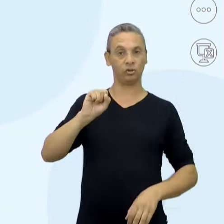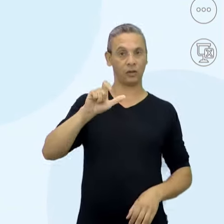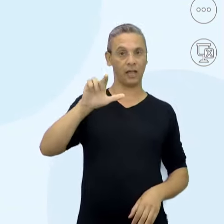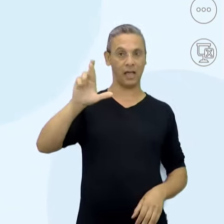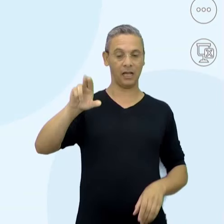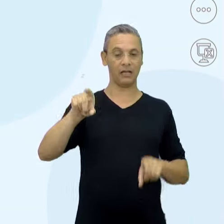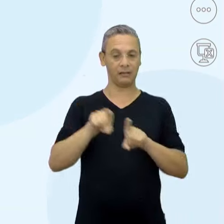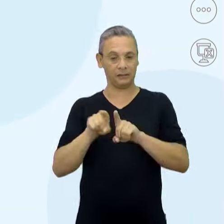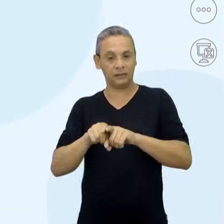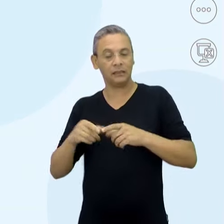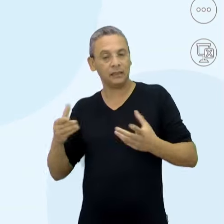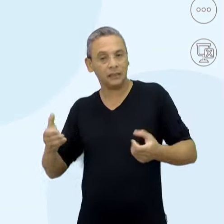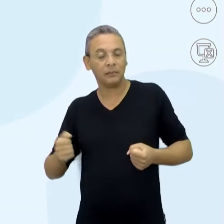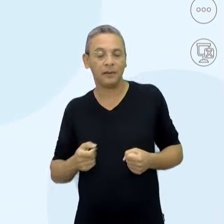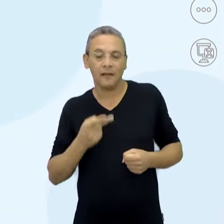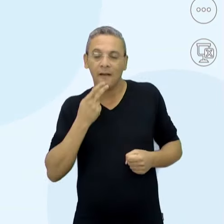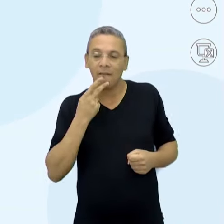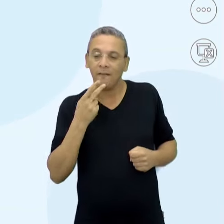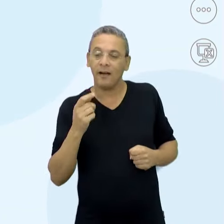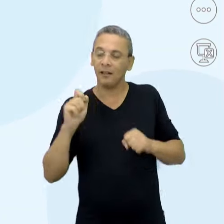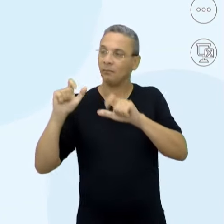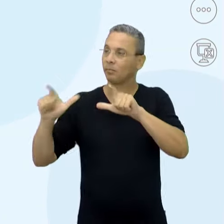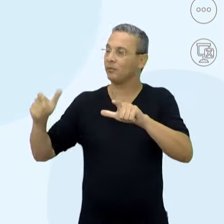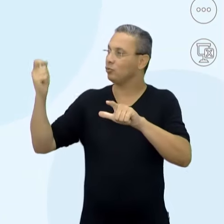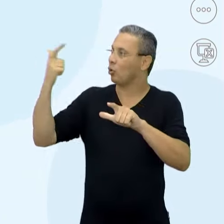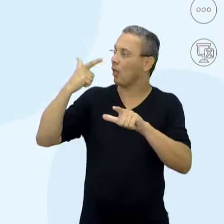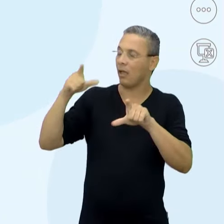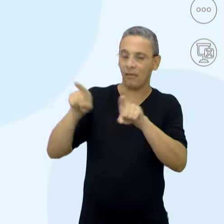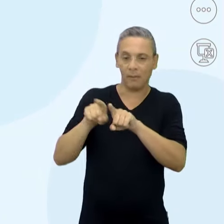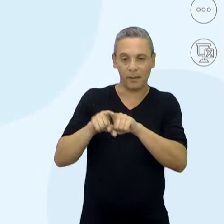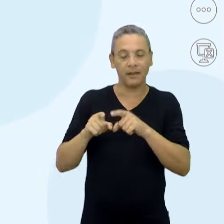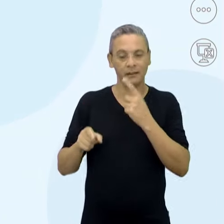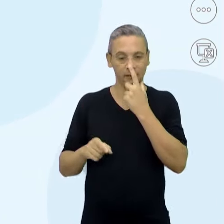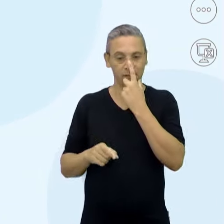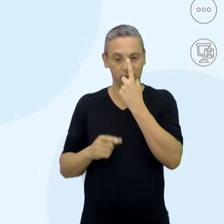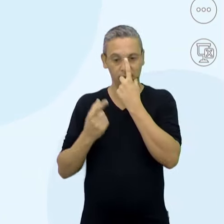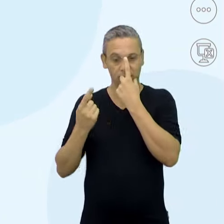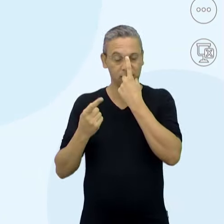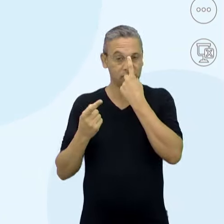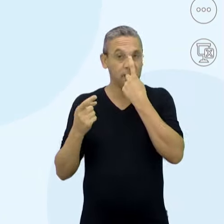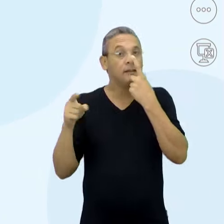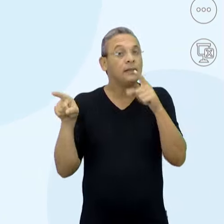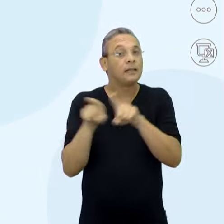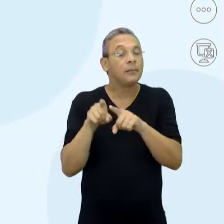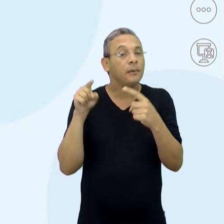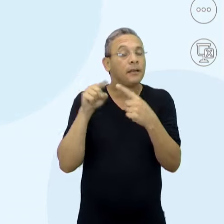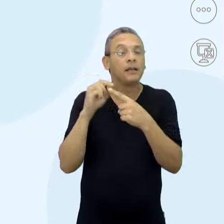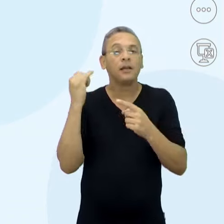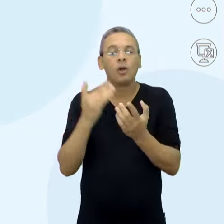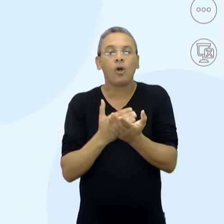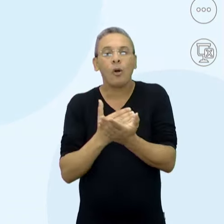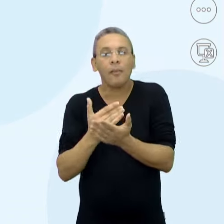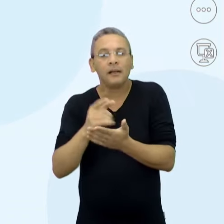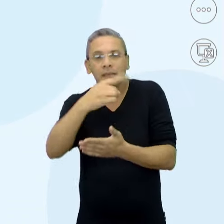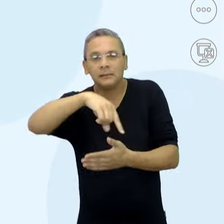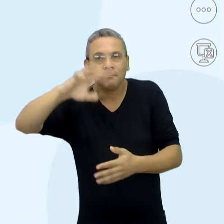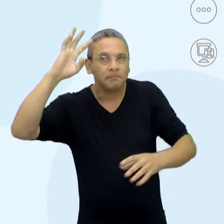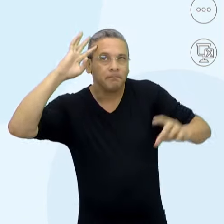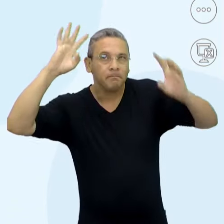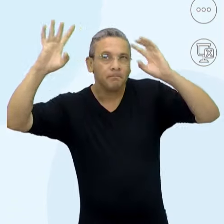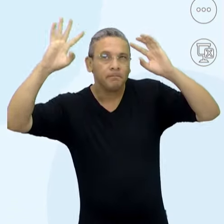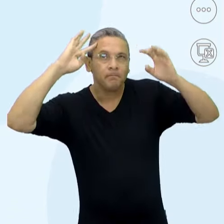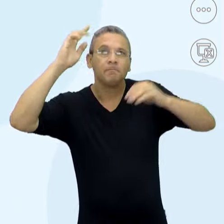destaque, já que a gente está falando de eficiência energética, que a gente também já começasse a